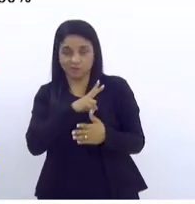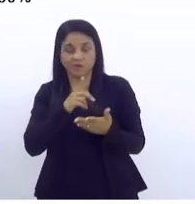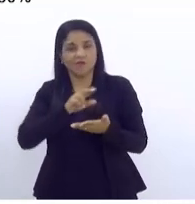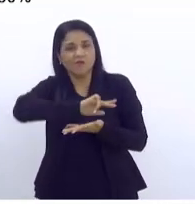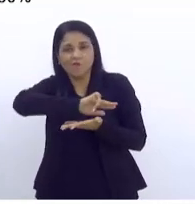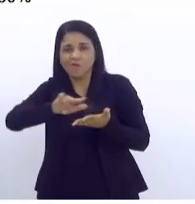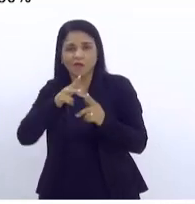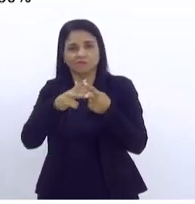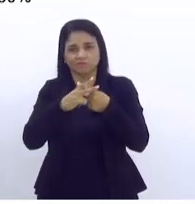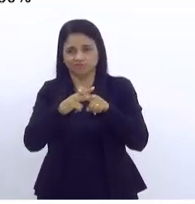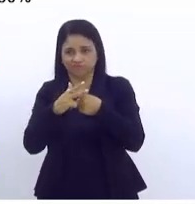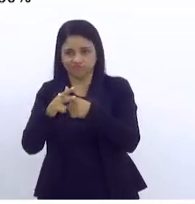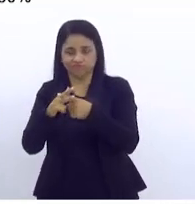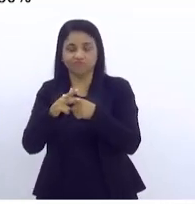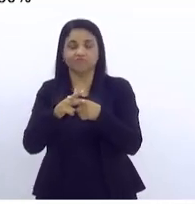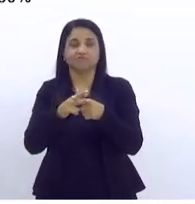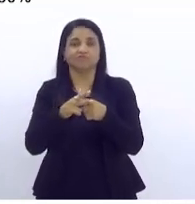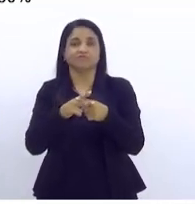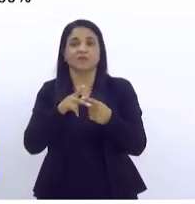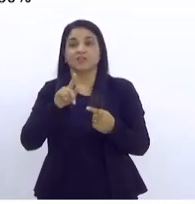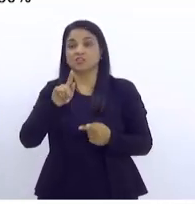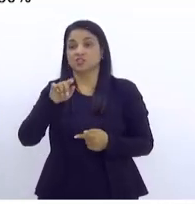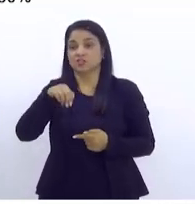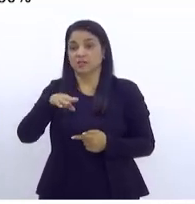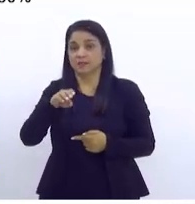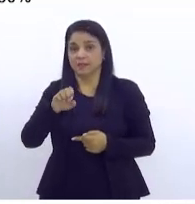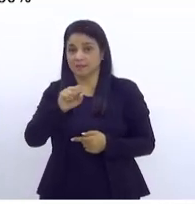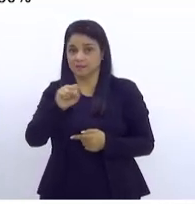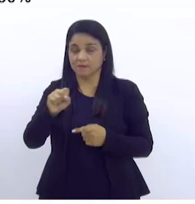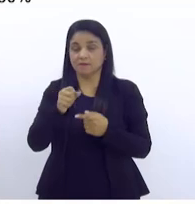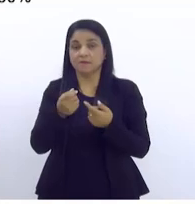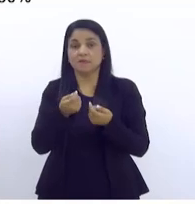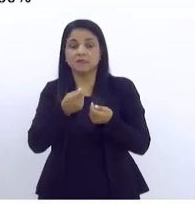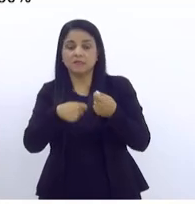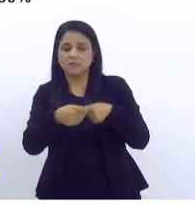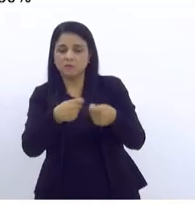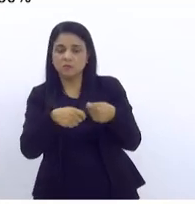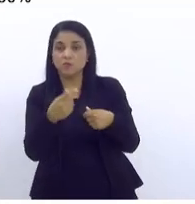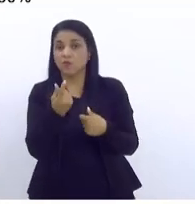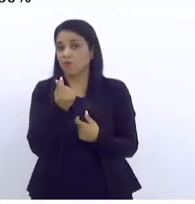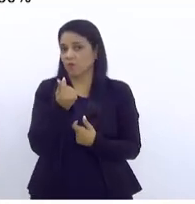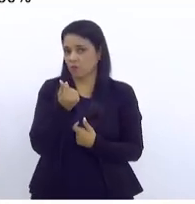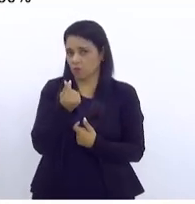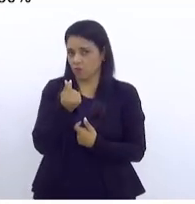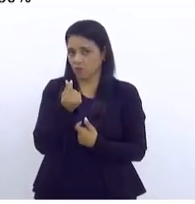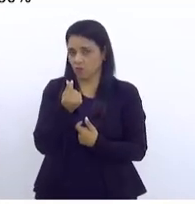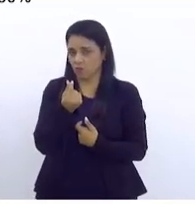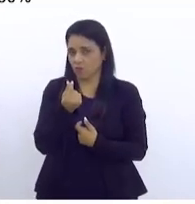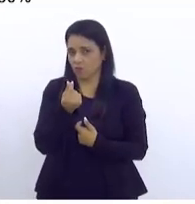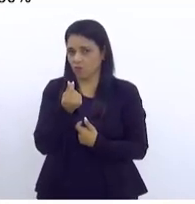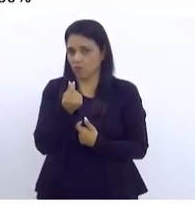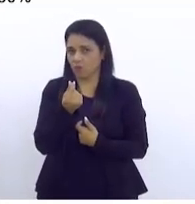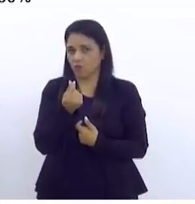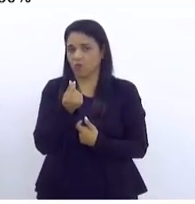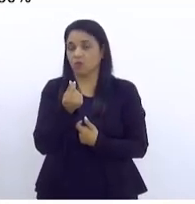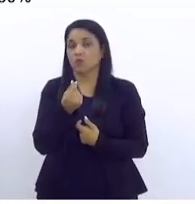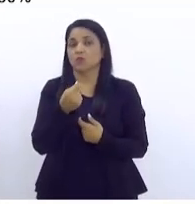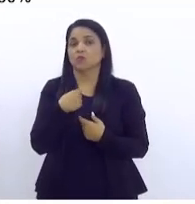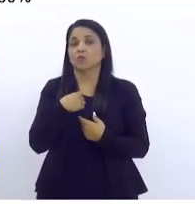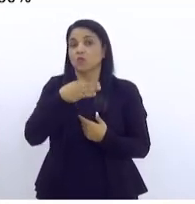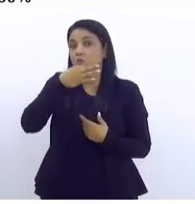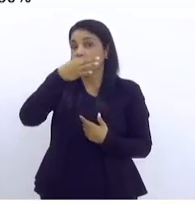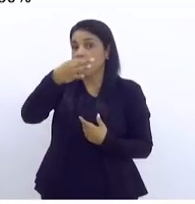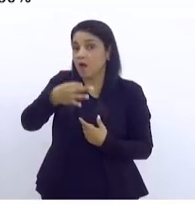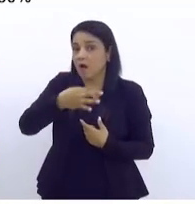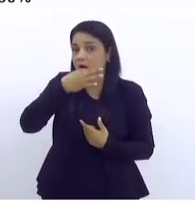tarifários né Eh que a Gena negociou eh sobre a questão desse valor né Eh e um dos argumentos